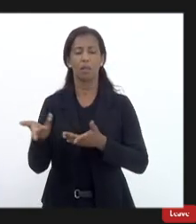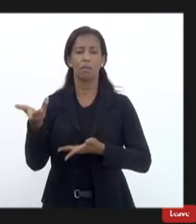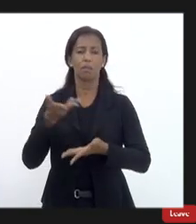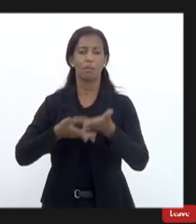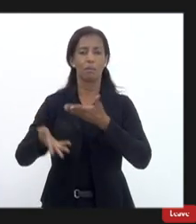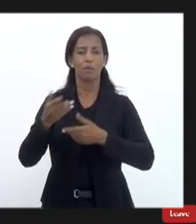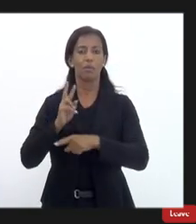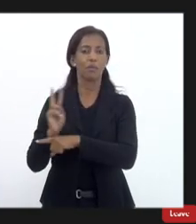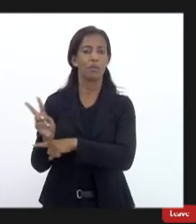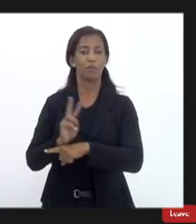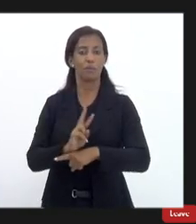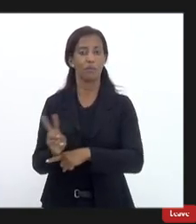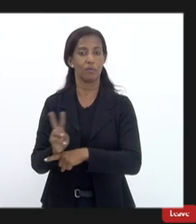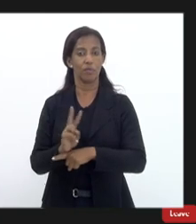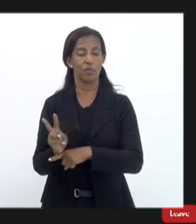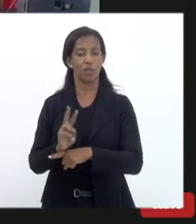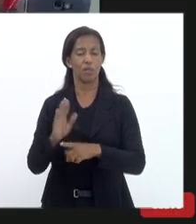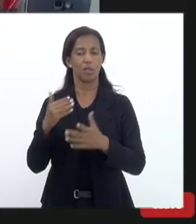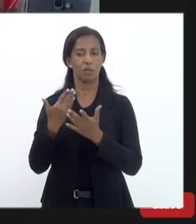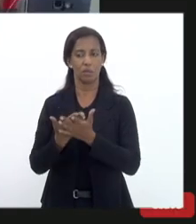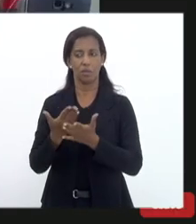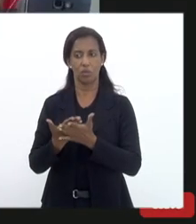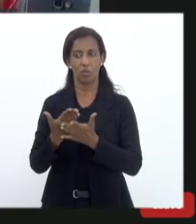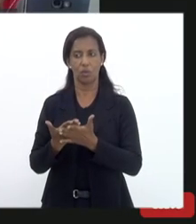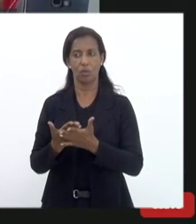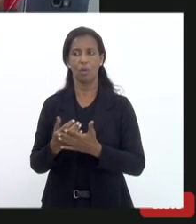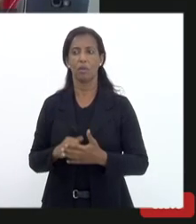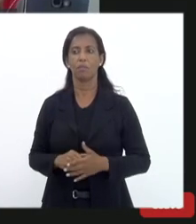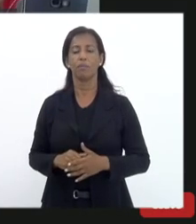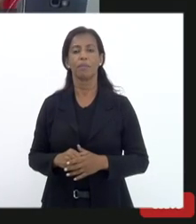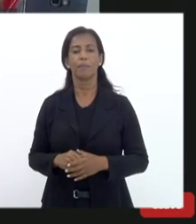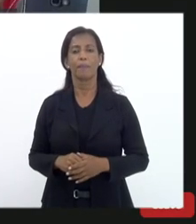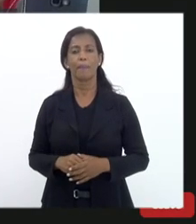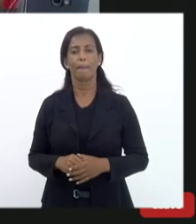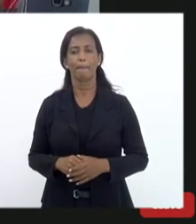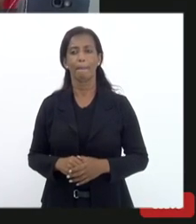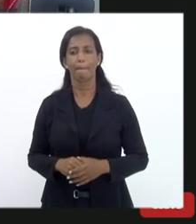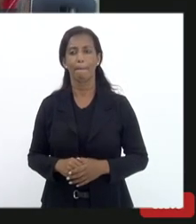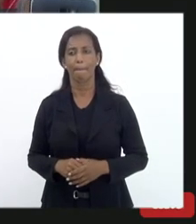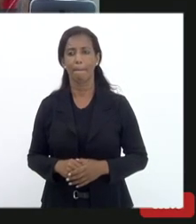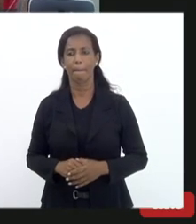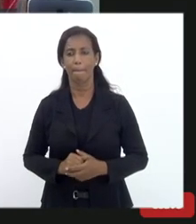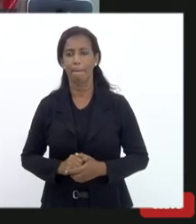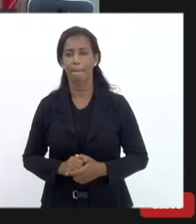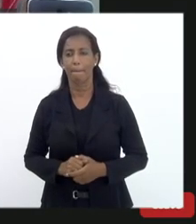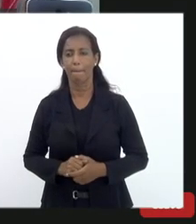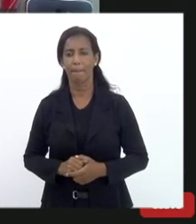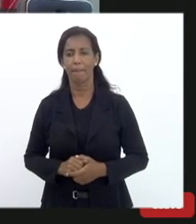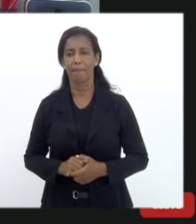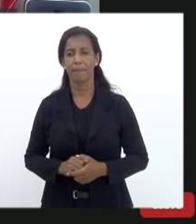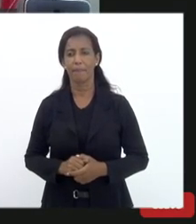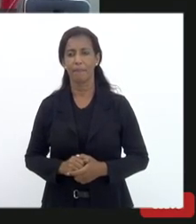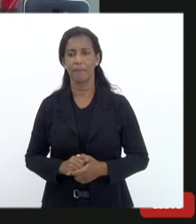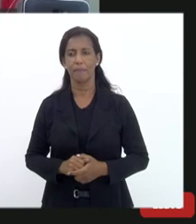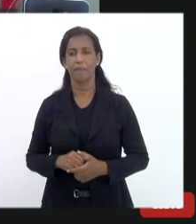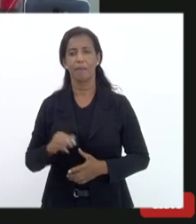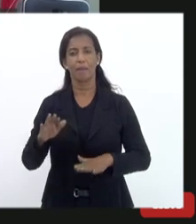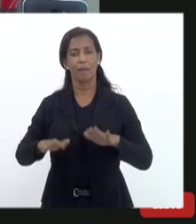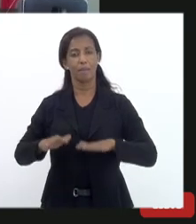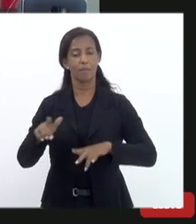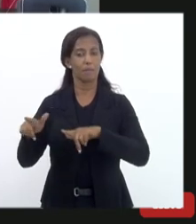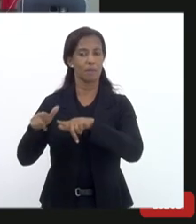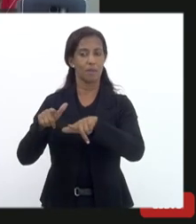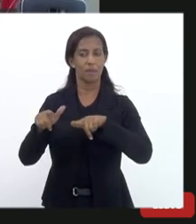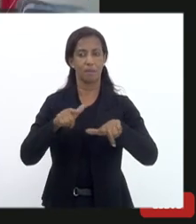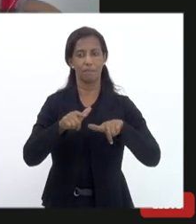aí de fiscalização às escolas, né? Apesar de a gente ter esse trabalho.